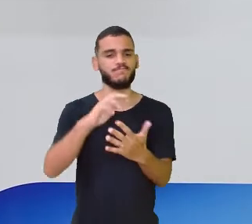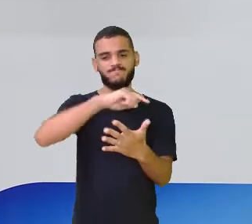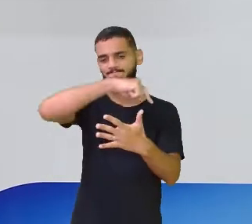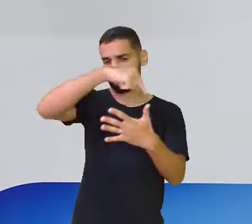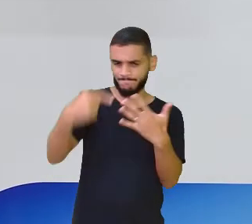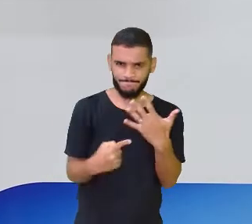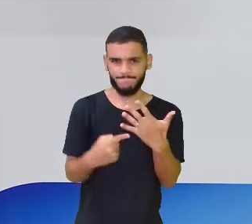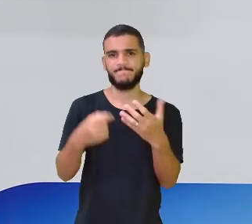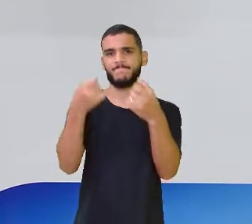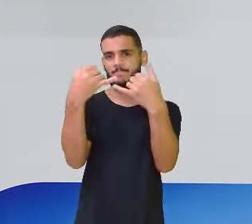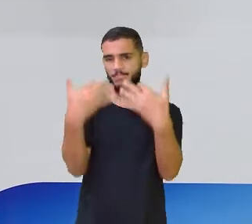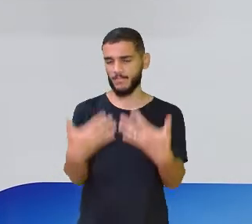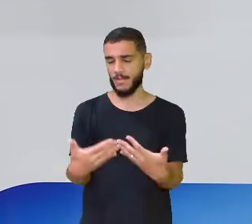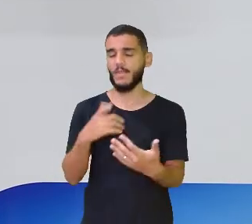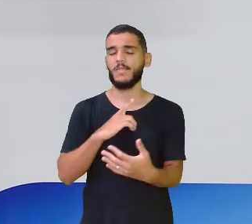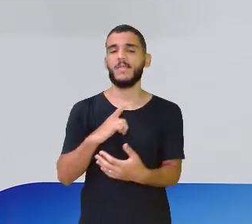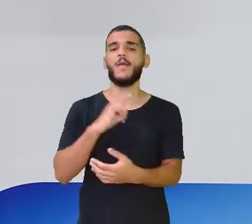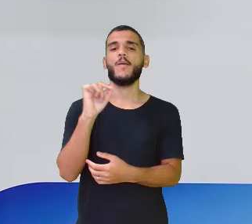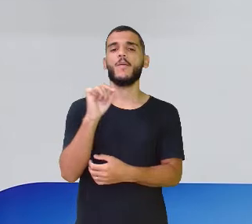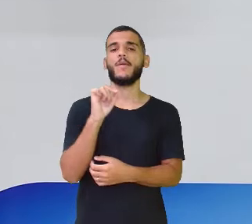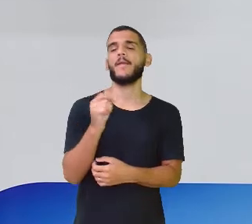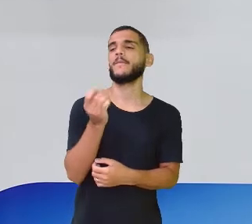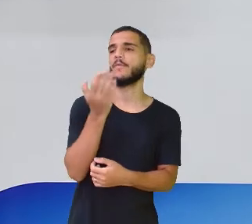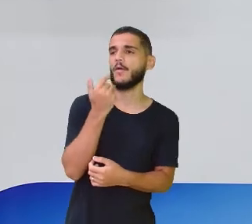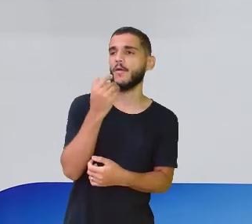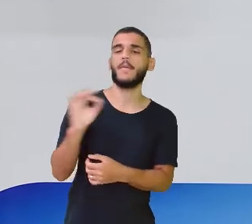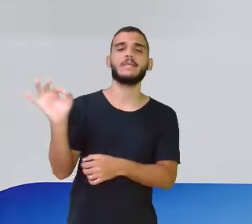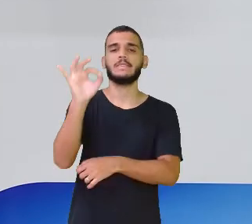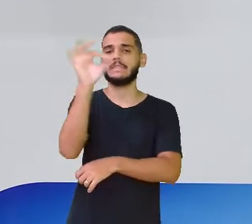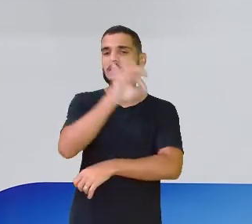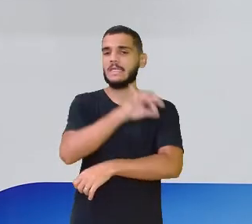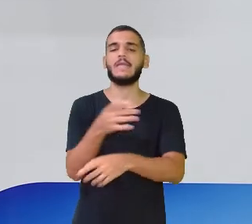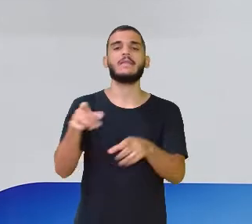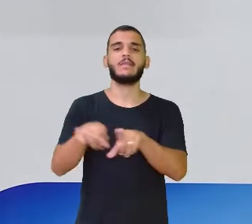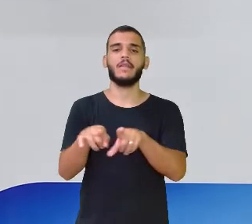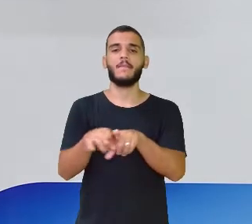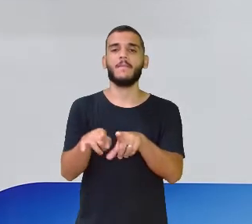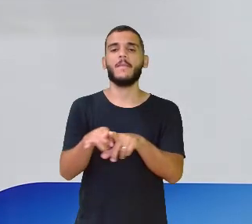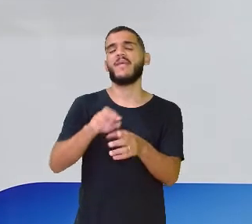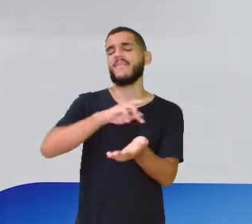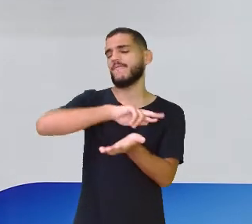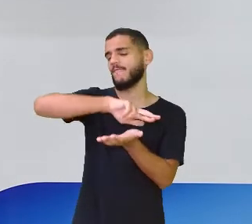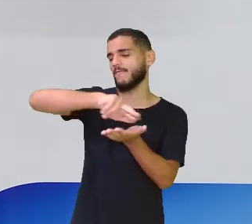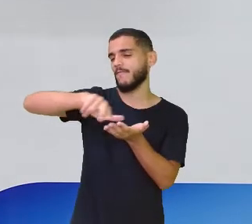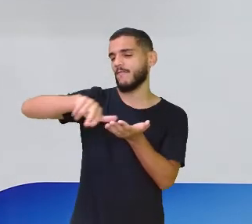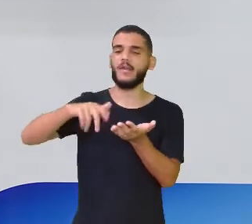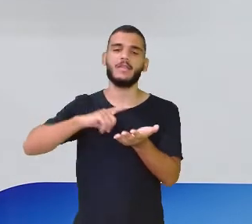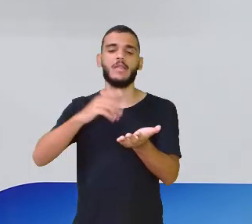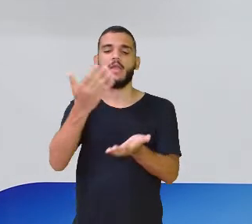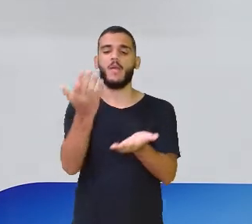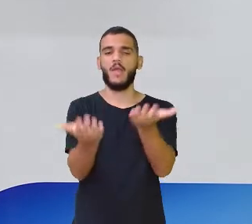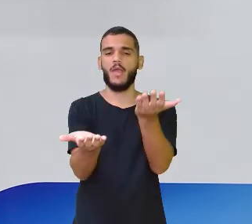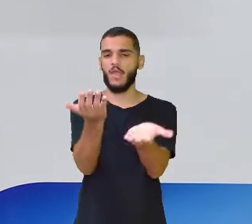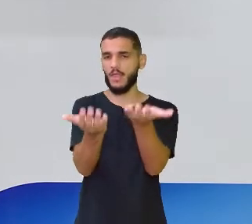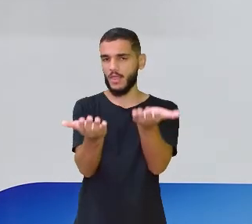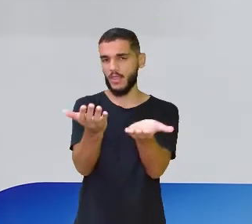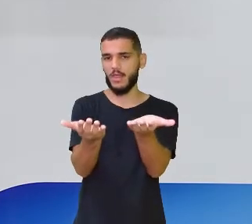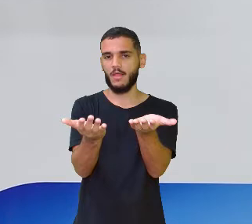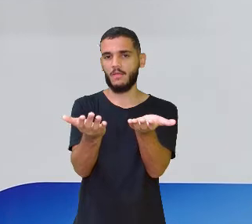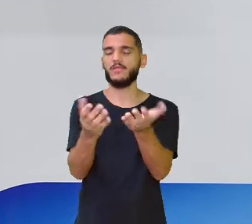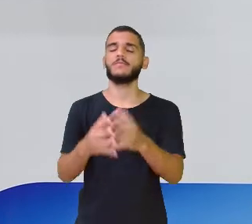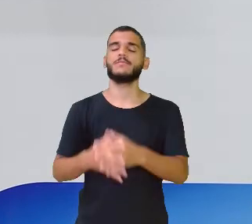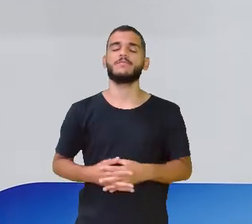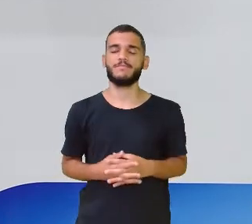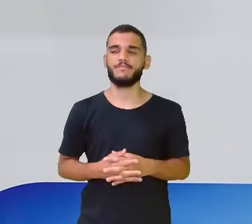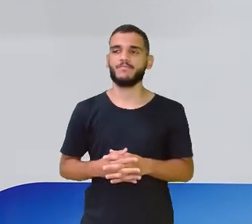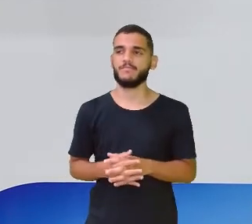insetos e de alguns pequenos crustáceos que passam por ali. Então, aqui a gente tem um equilíbrio naquele lago,